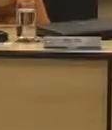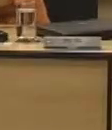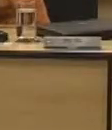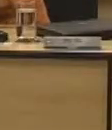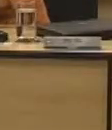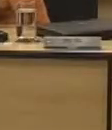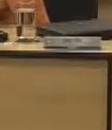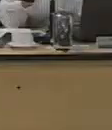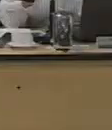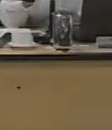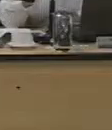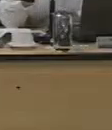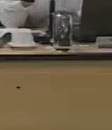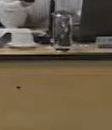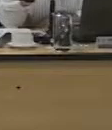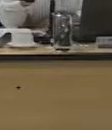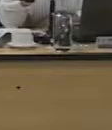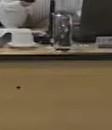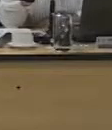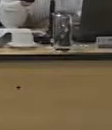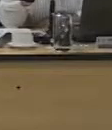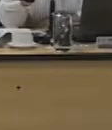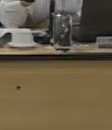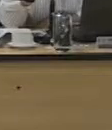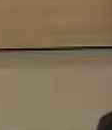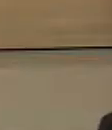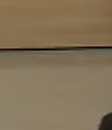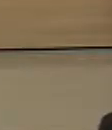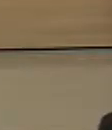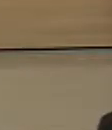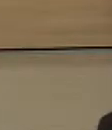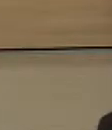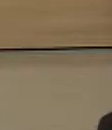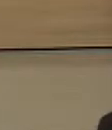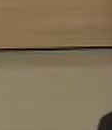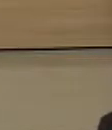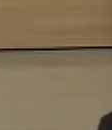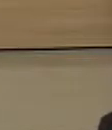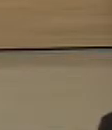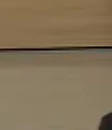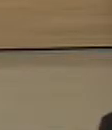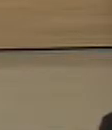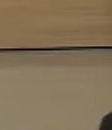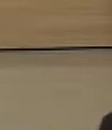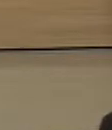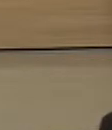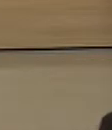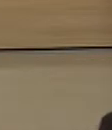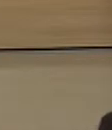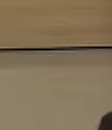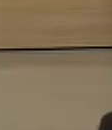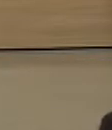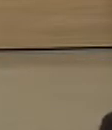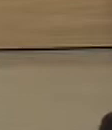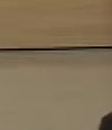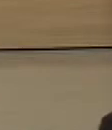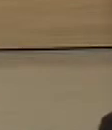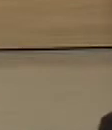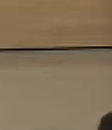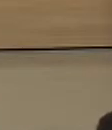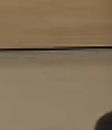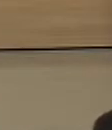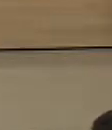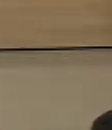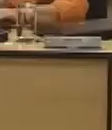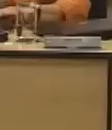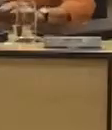pé rejeitam. Está aprovado o projeto de lei por todos os senhores vereadores. Para justificar o voto pela ordem, o vereador Newton, na sequência o